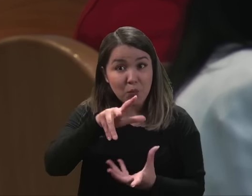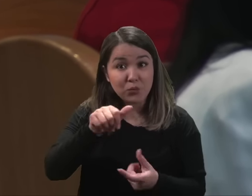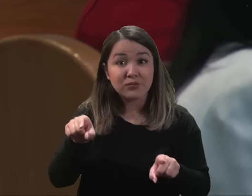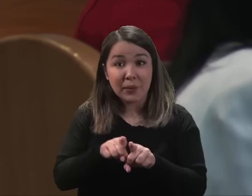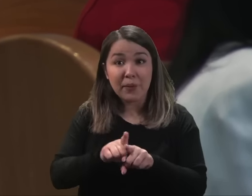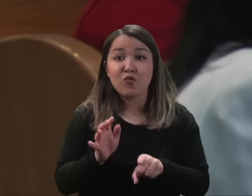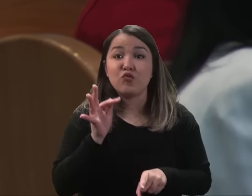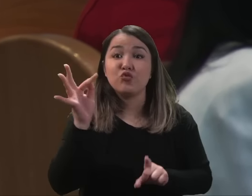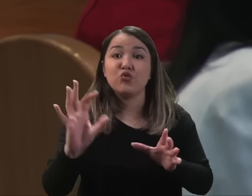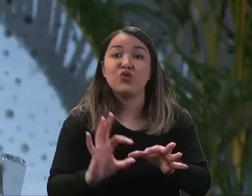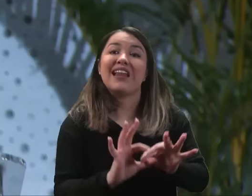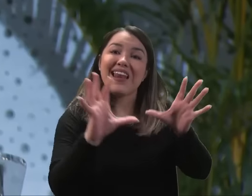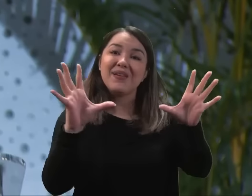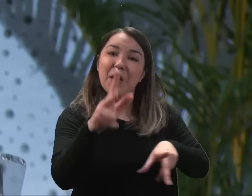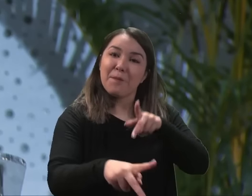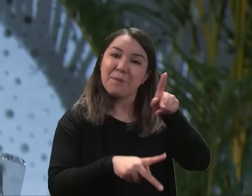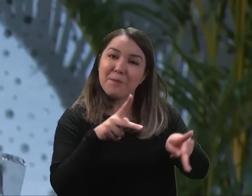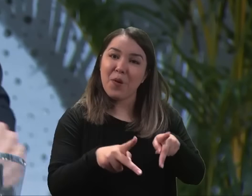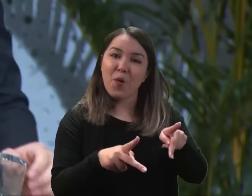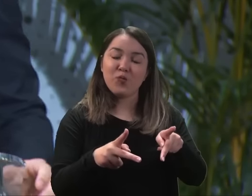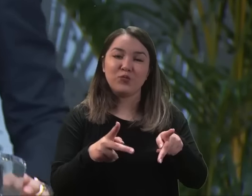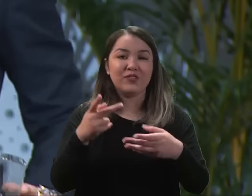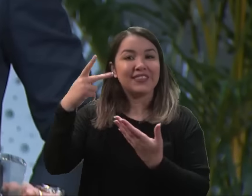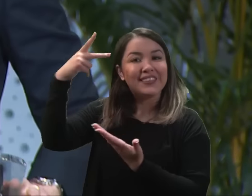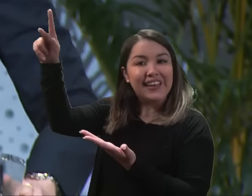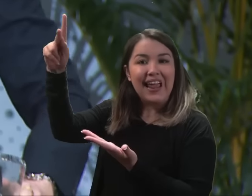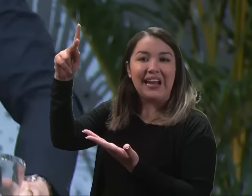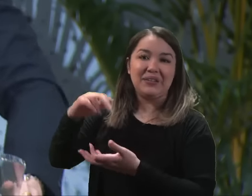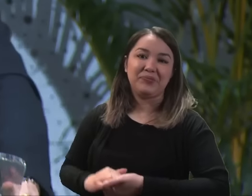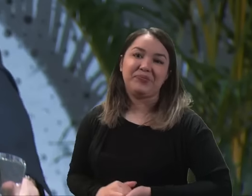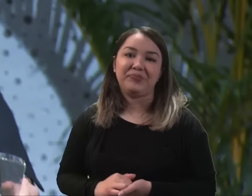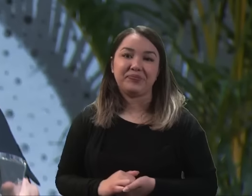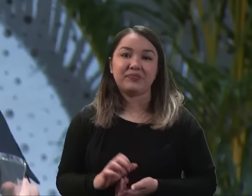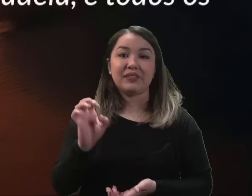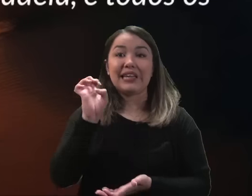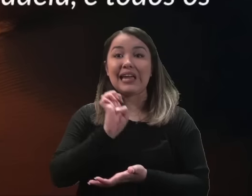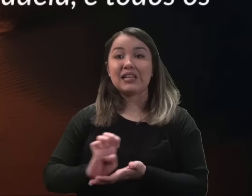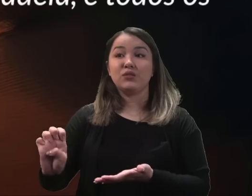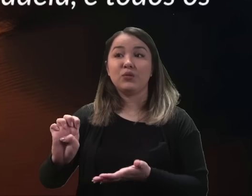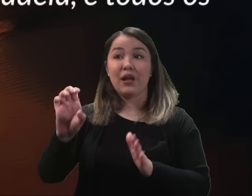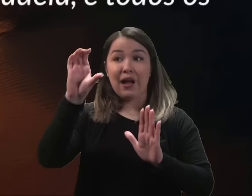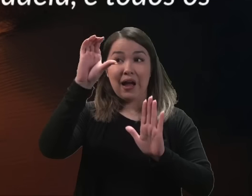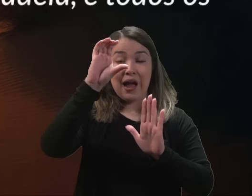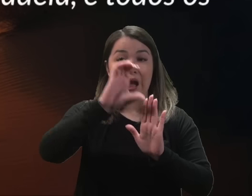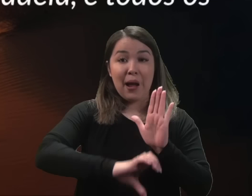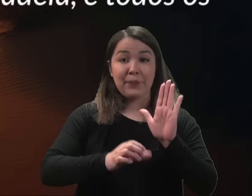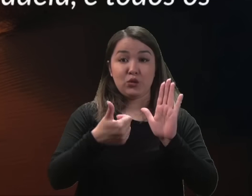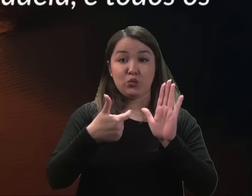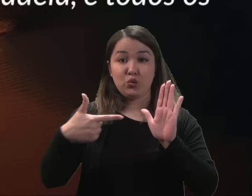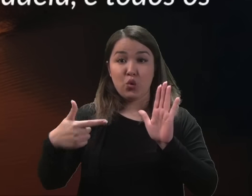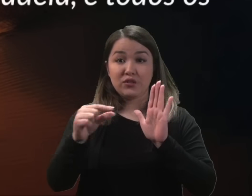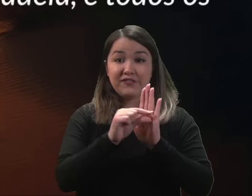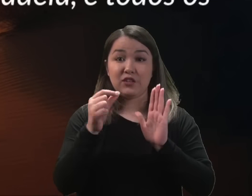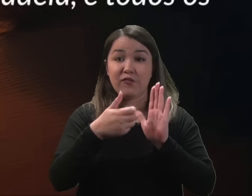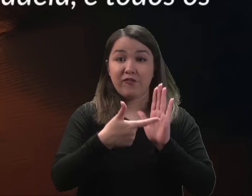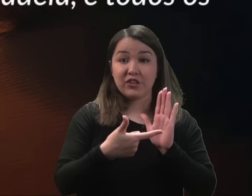libertar o seu povo êxodo capítulo 12 versículo 29 diz aconteceu que a meia noite